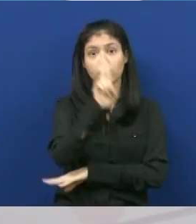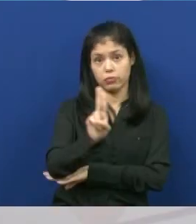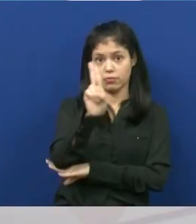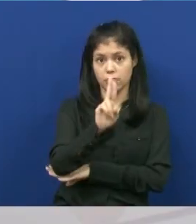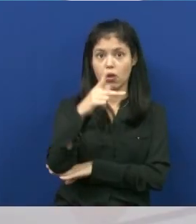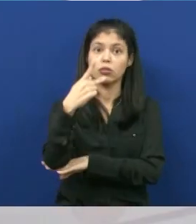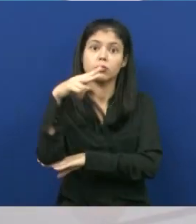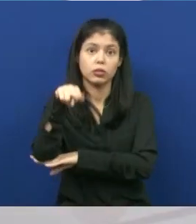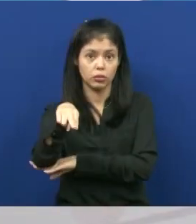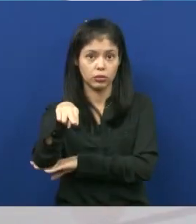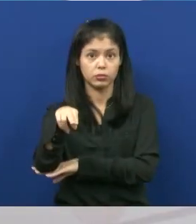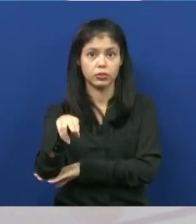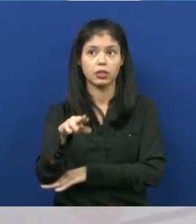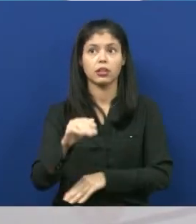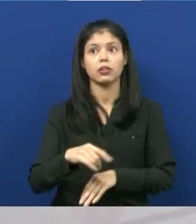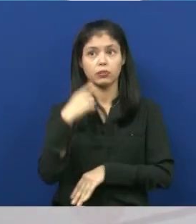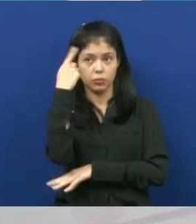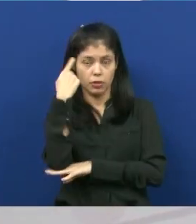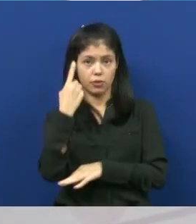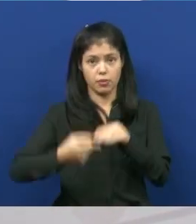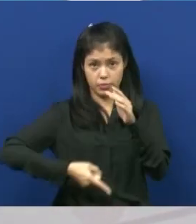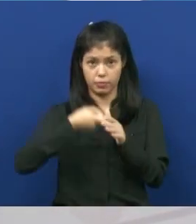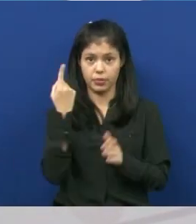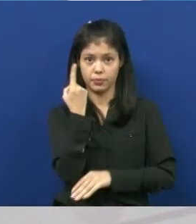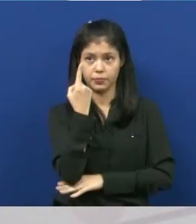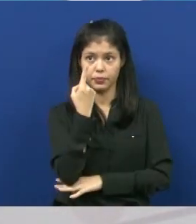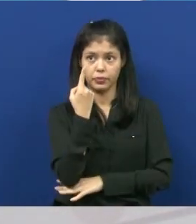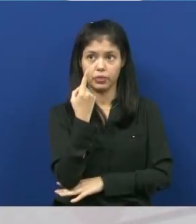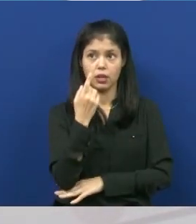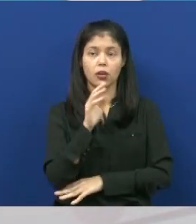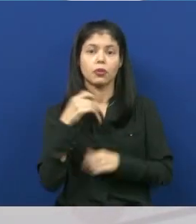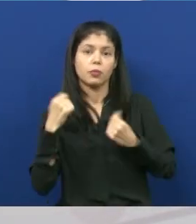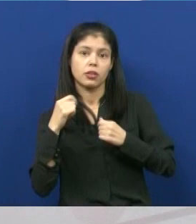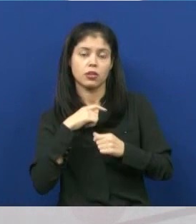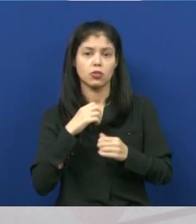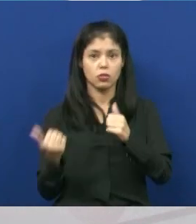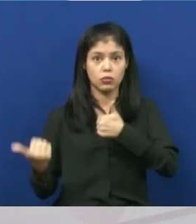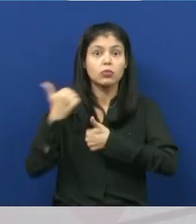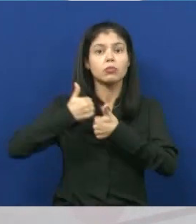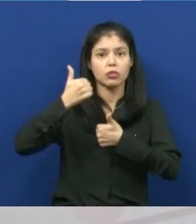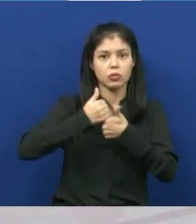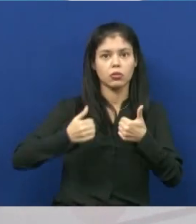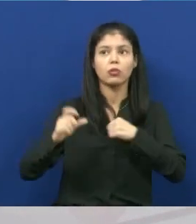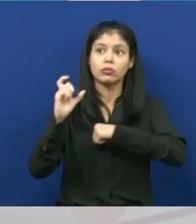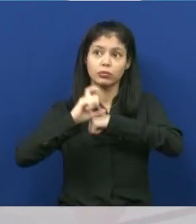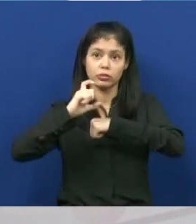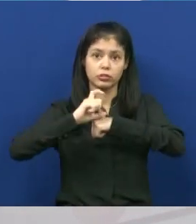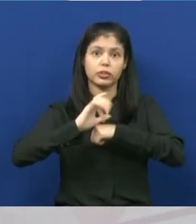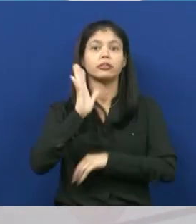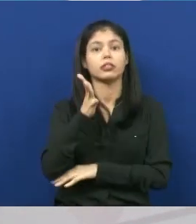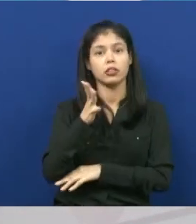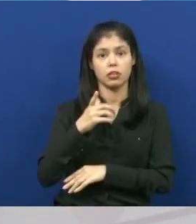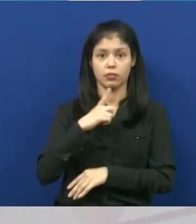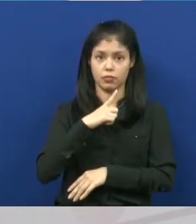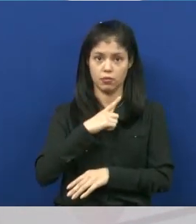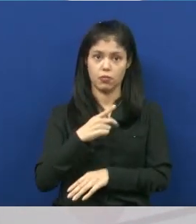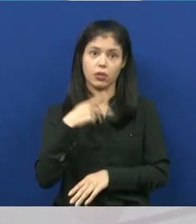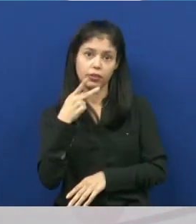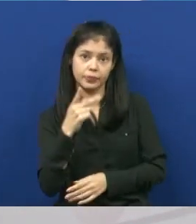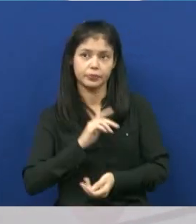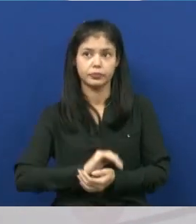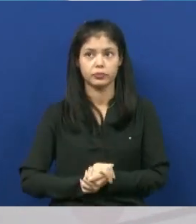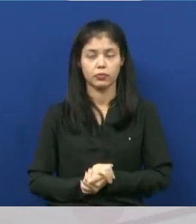meus pronomes pessoais no espanhol. Uma dessas situações é quando eu preciso substituir o sujeito que já foi mencionado.